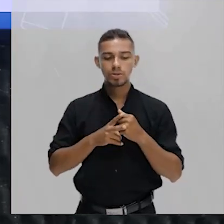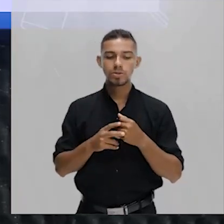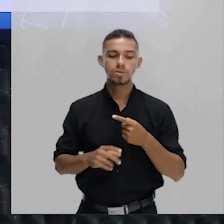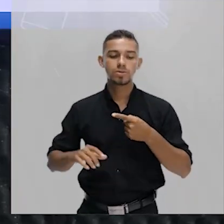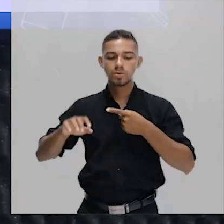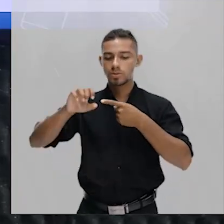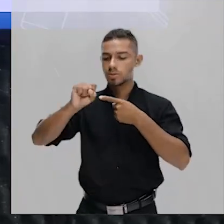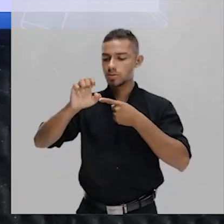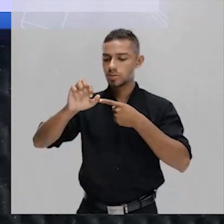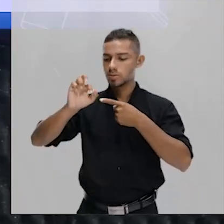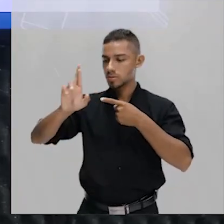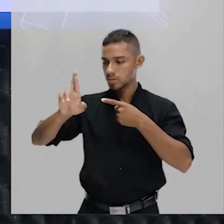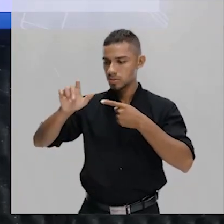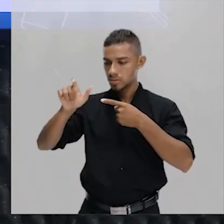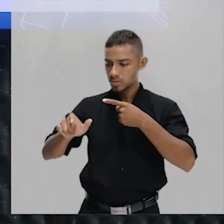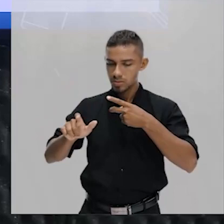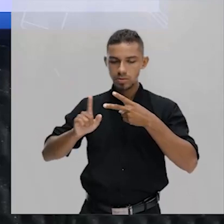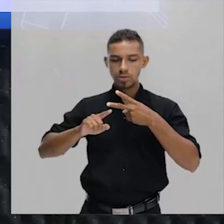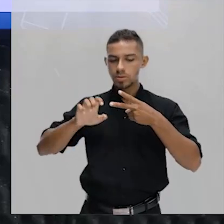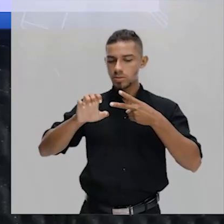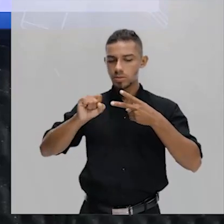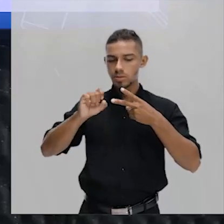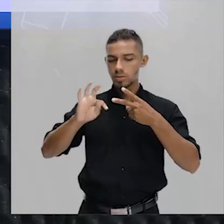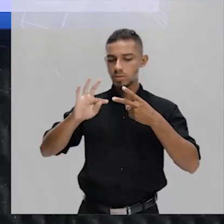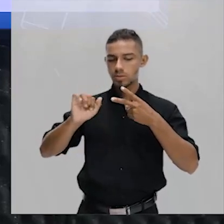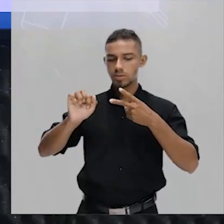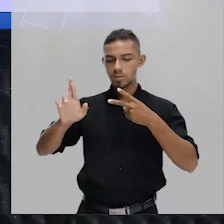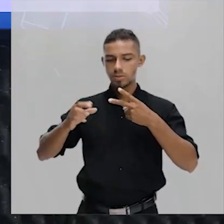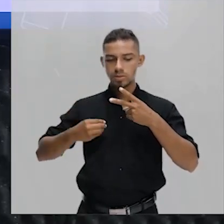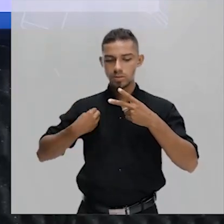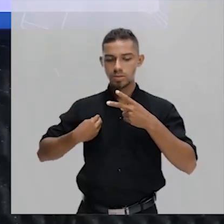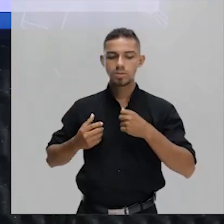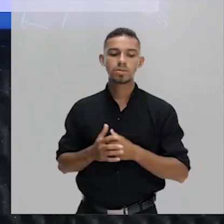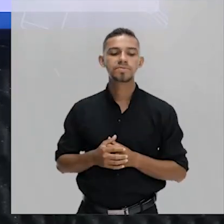esses dois verbos? O verbo ser e o verbo estar.